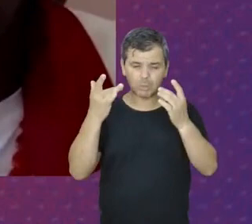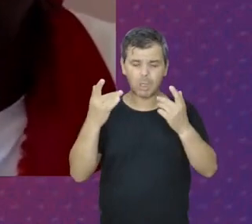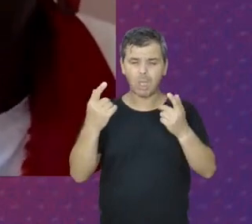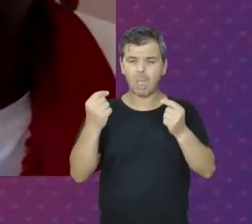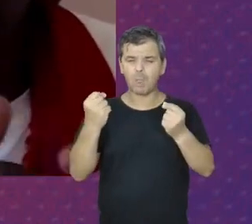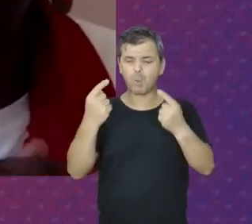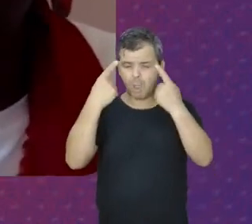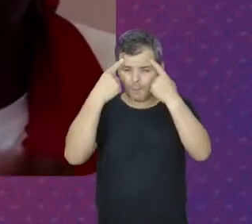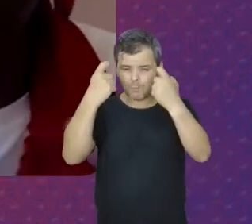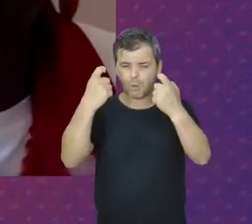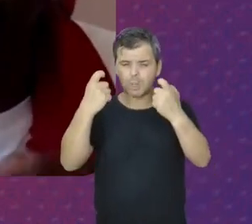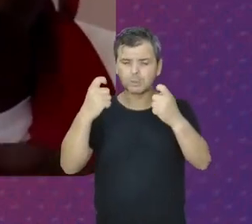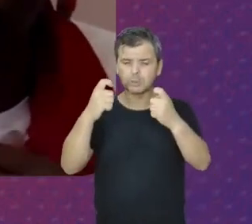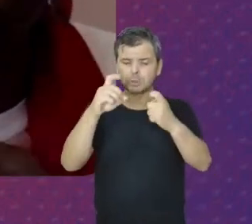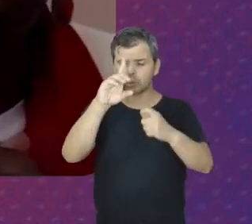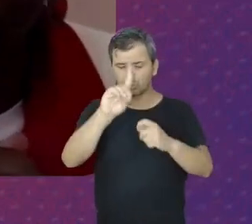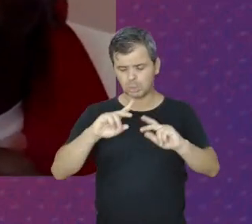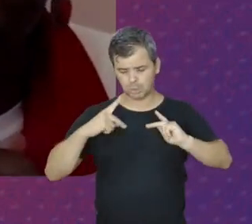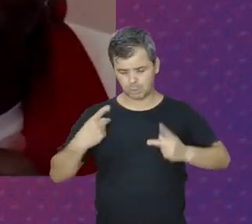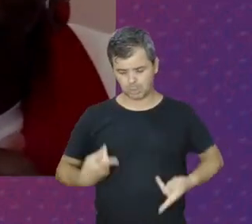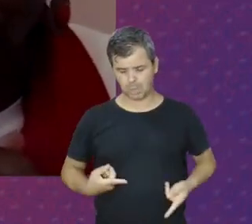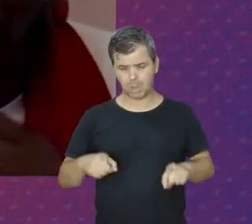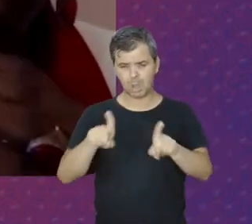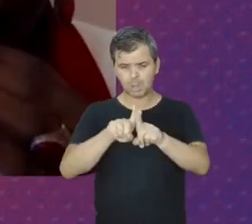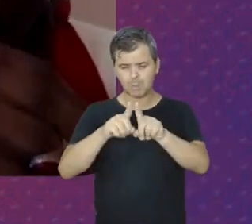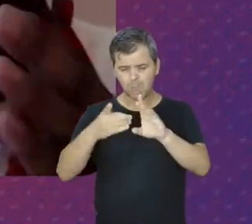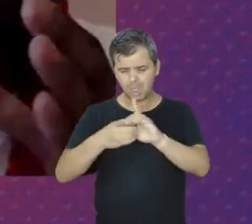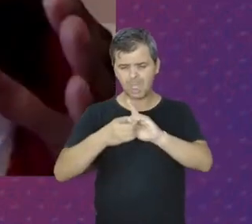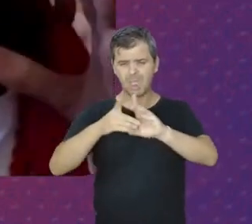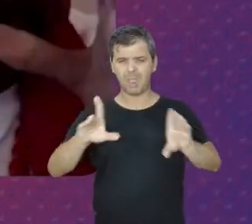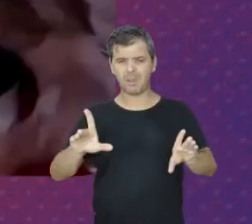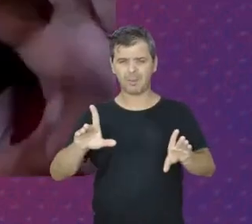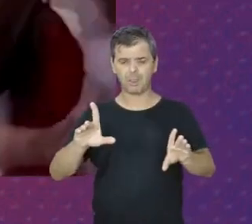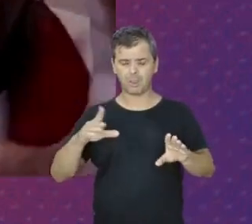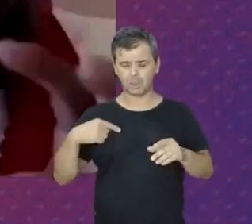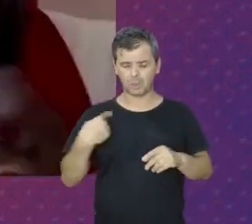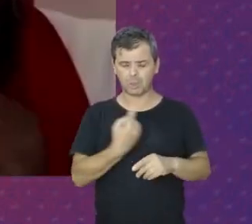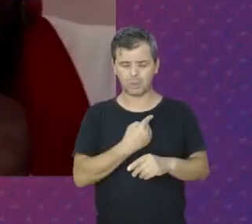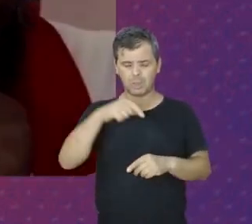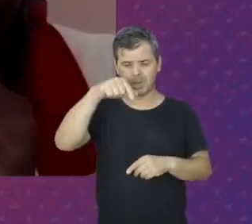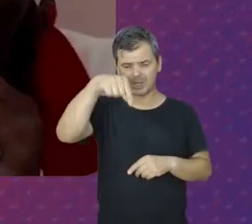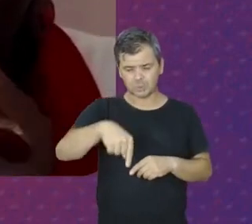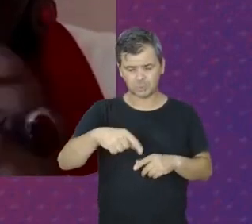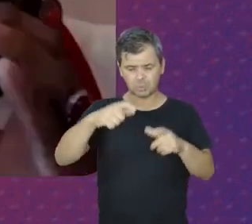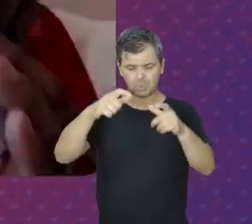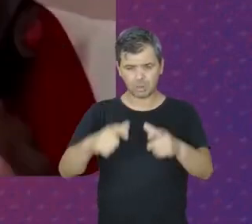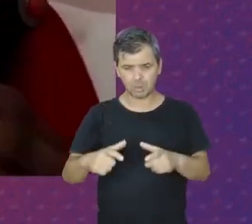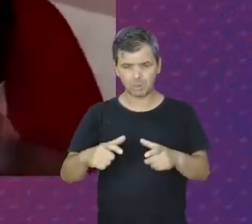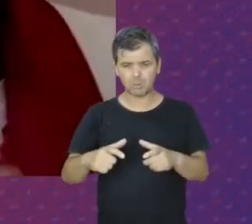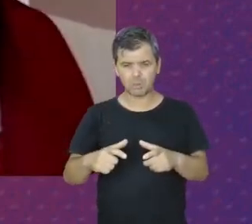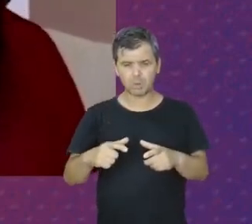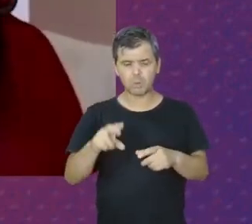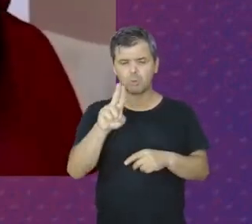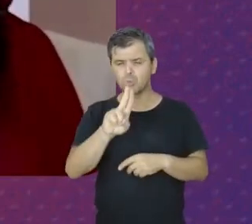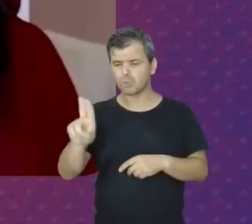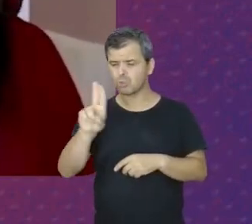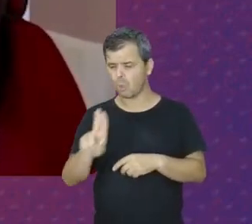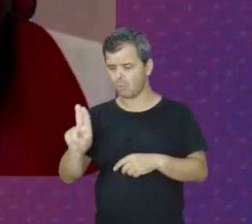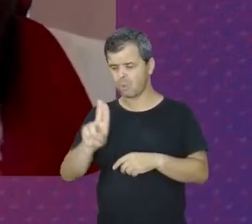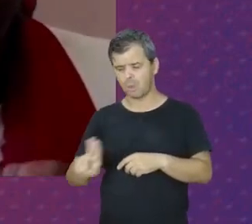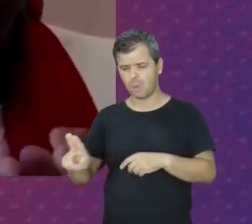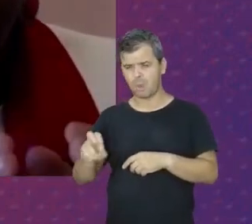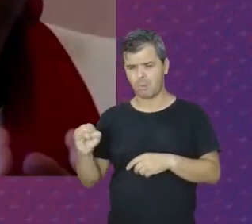violando os direitos humanos e a democracia. Nós precisamos trazer para esse lugar aqui alguns nomes